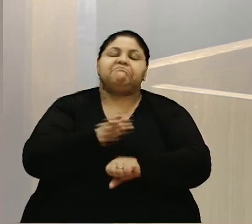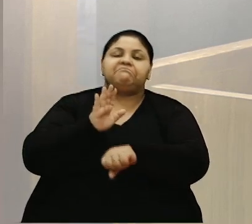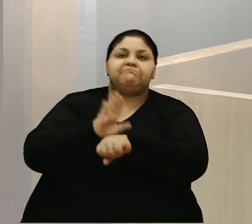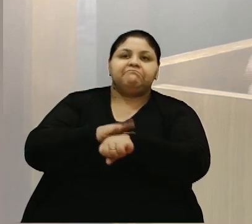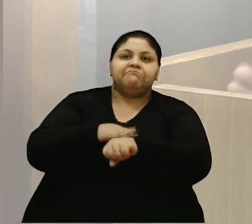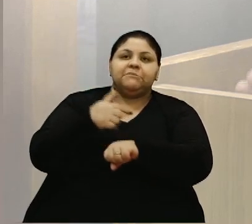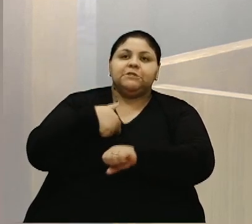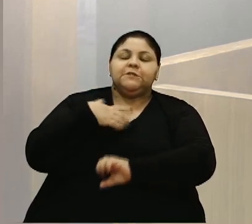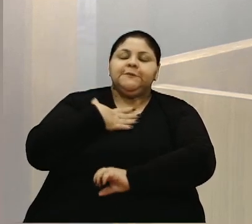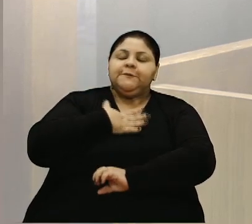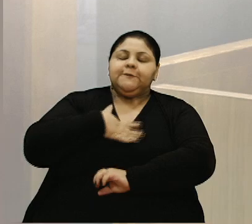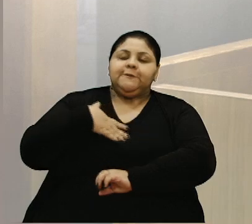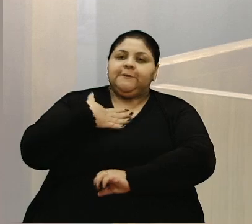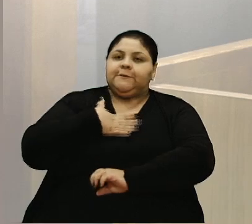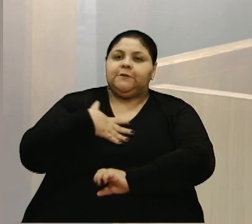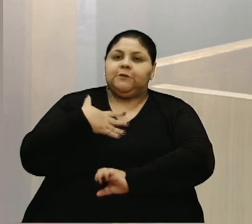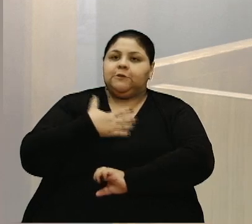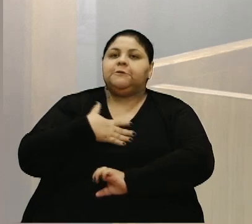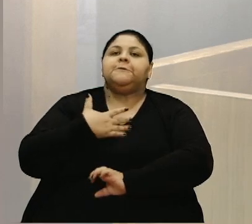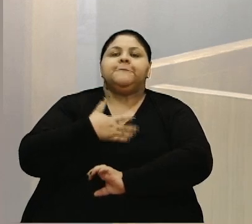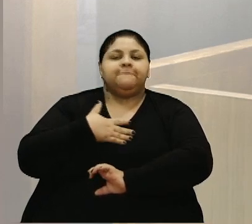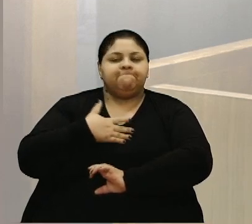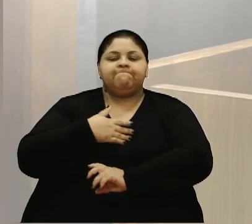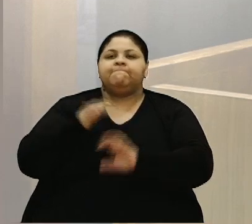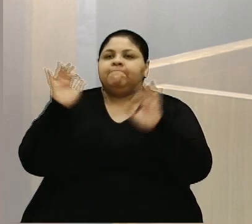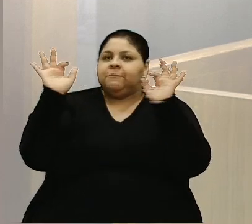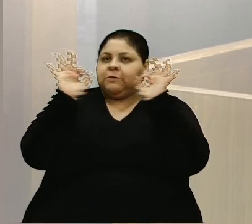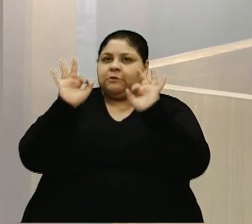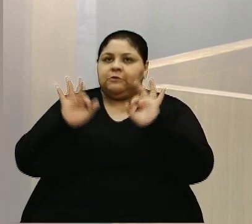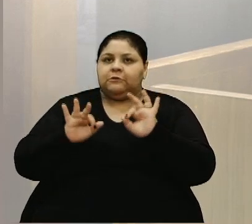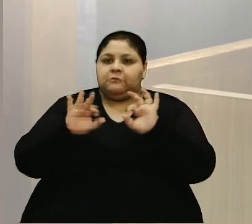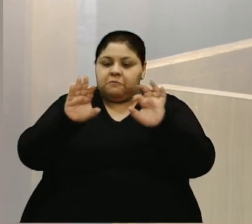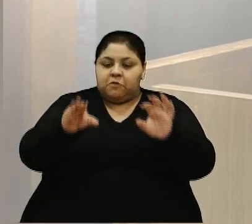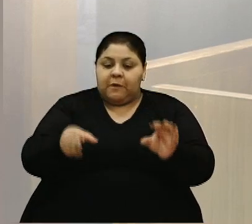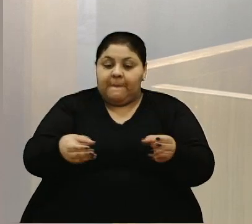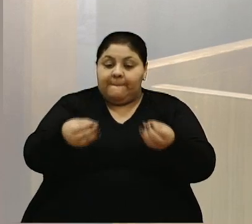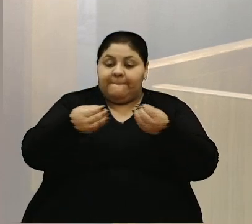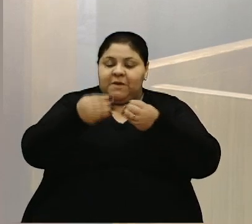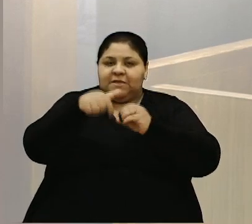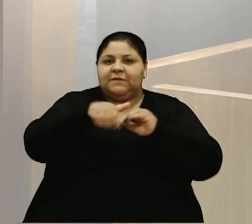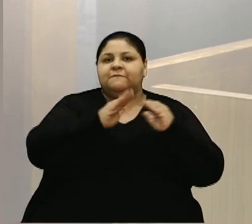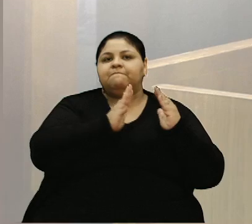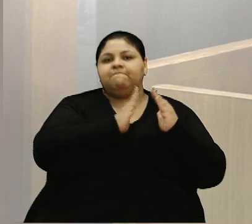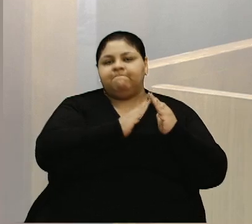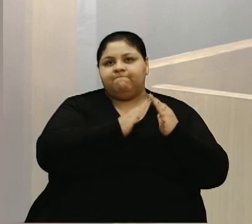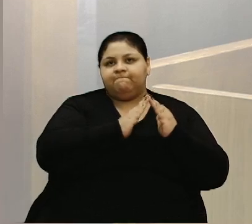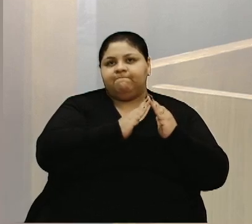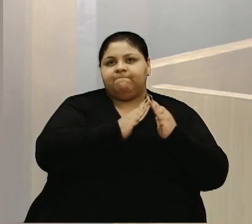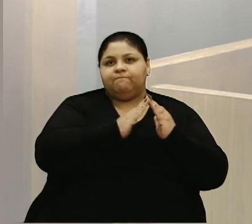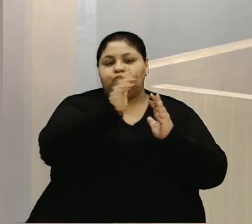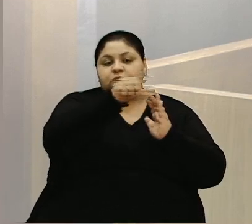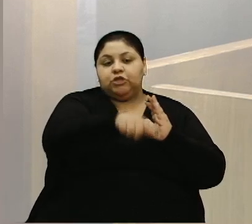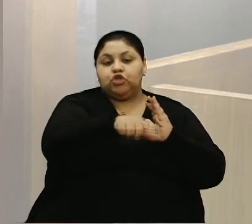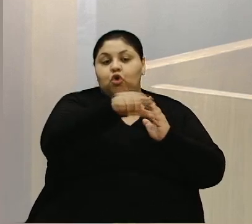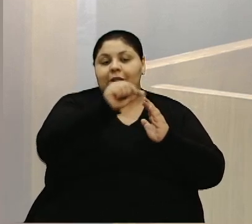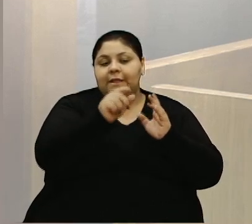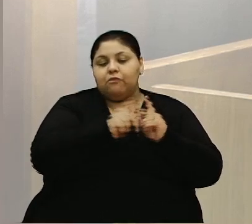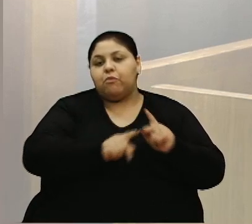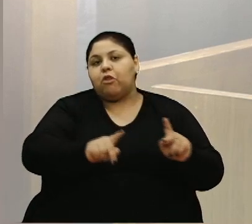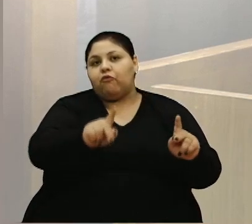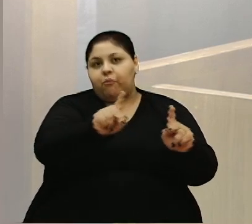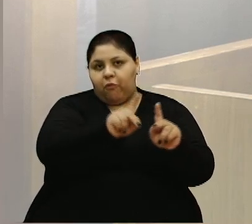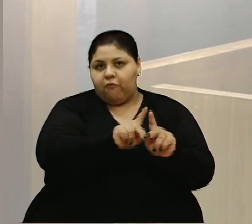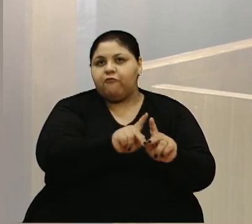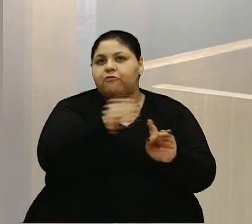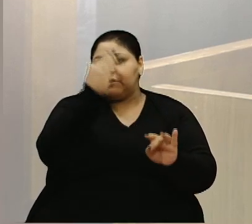me sinto bastante realizado por pertencer a essa casa, por ter sido colocado aqui por um povo